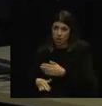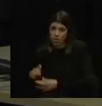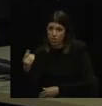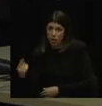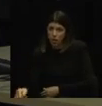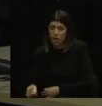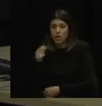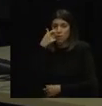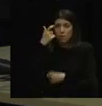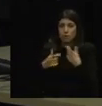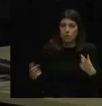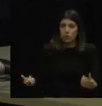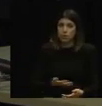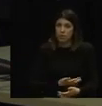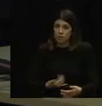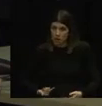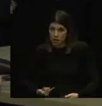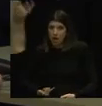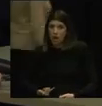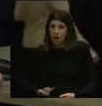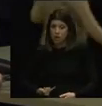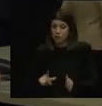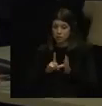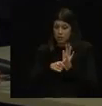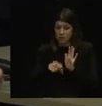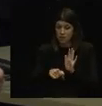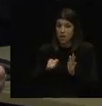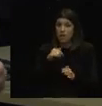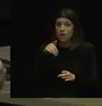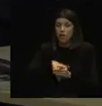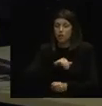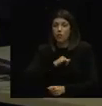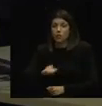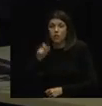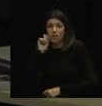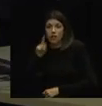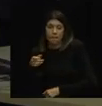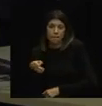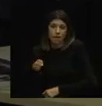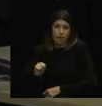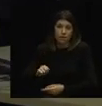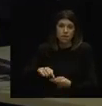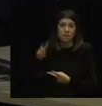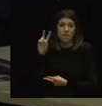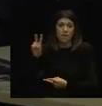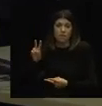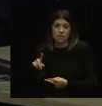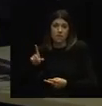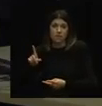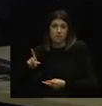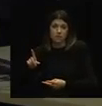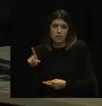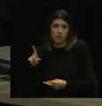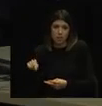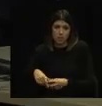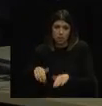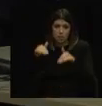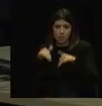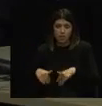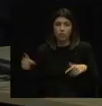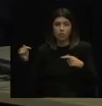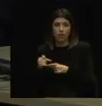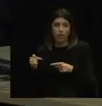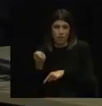deficiência e a pessoas desempregadas. Este projeto teve o voto contra do PSD e também do PS e a abstenção